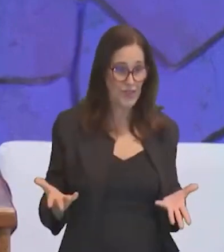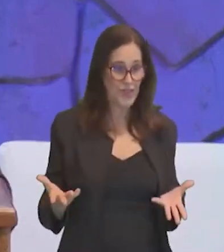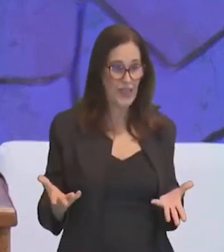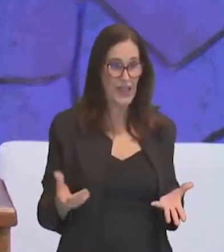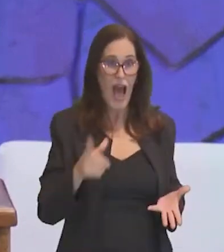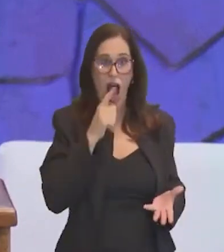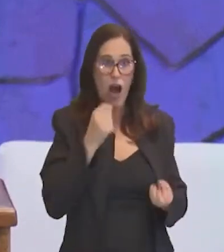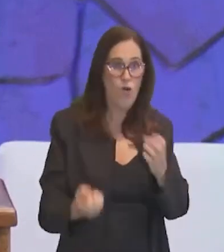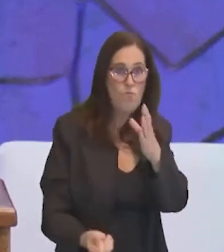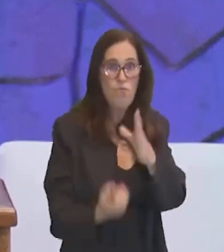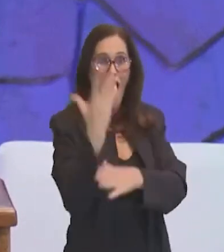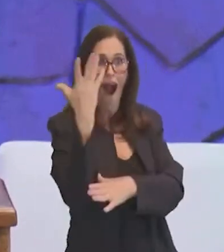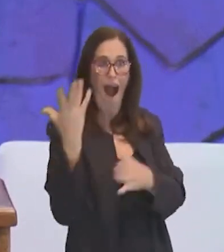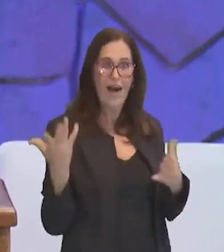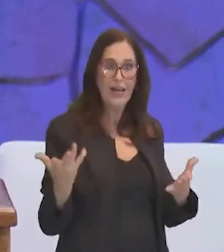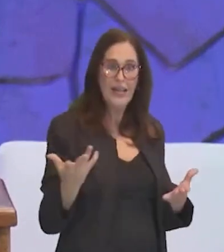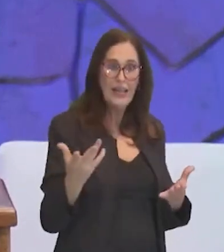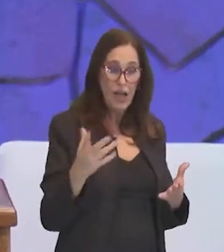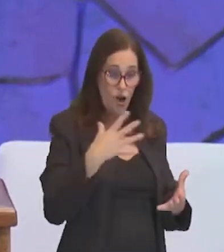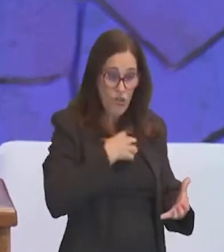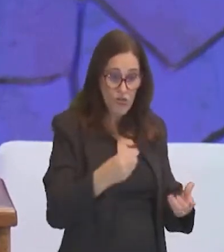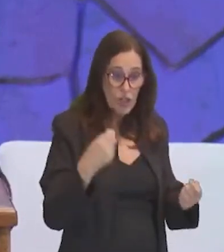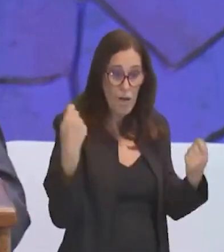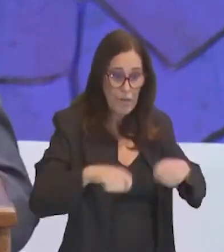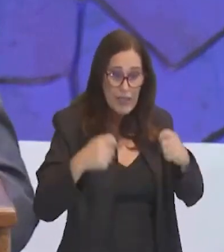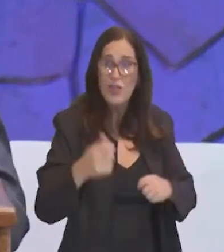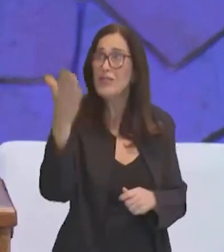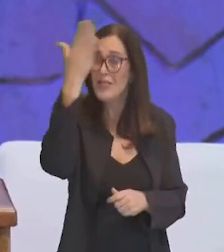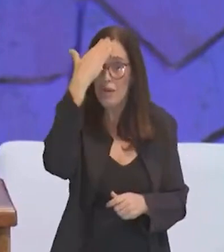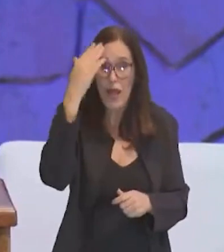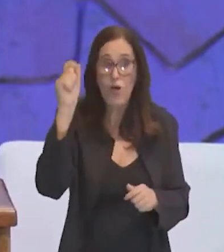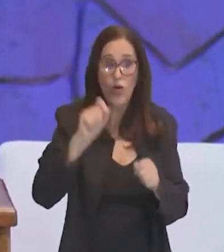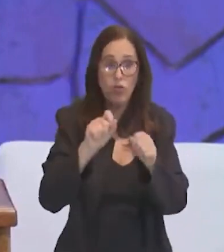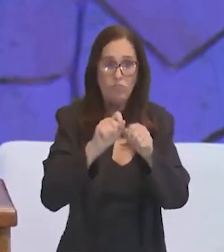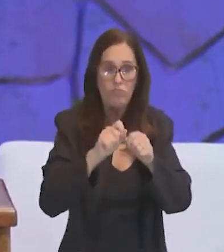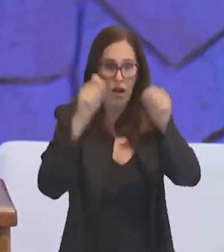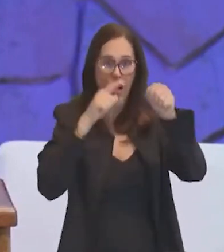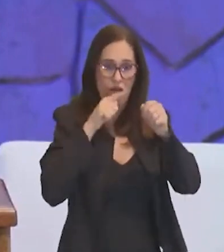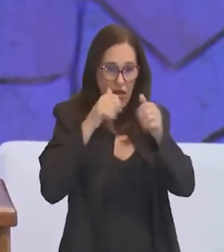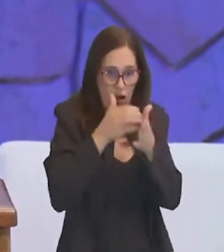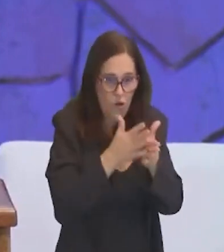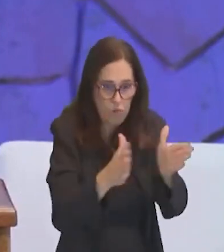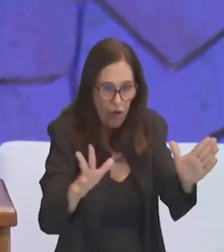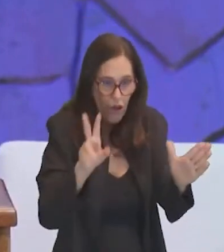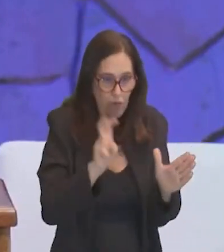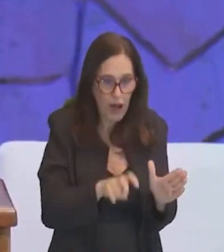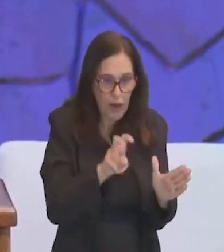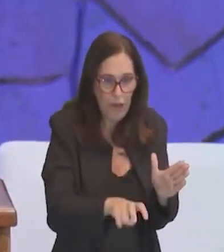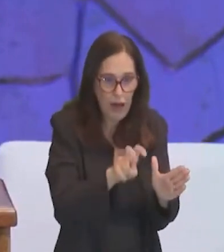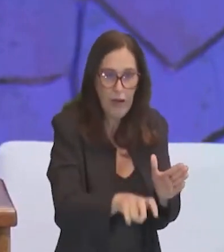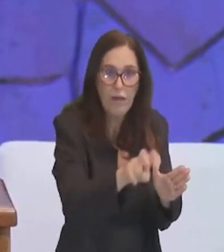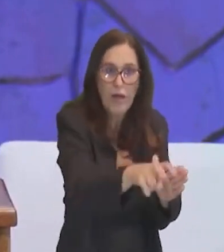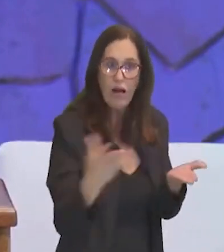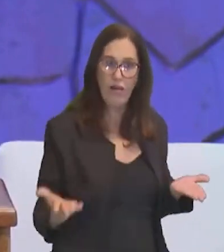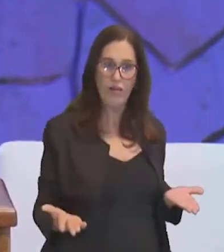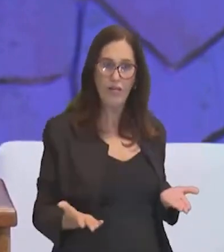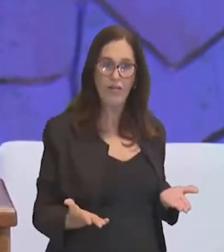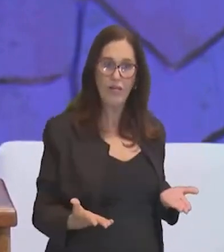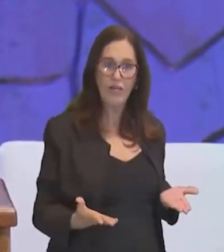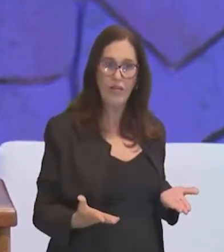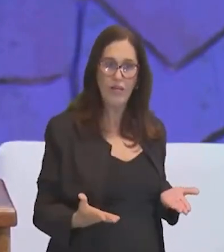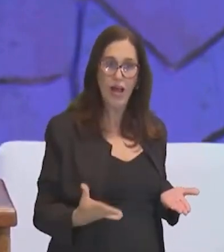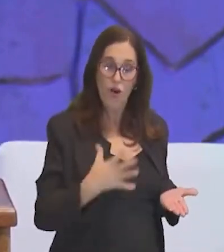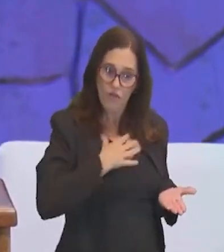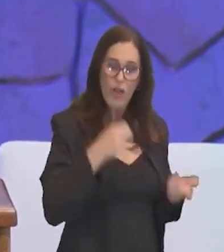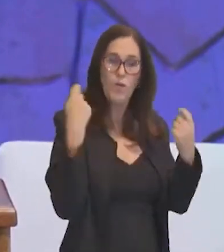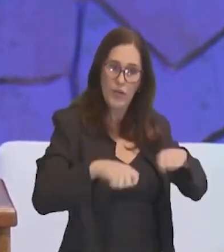água saiu da pedra. Eles precisam saber quando Deus abriu o mar vermelho para eu e a minha esposa passarem.